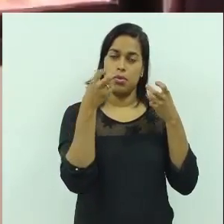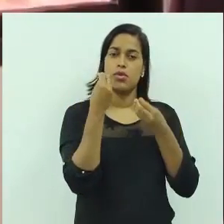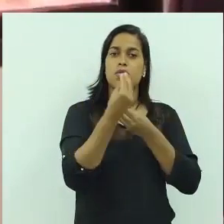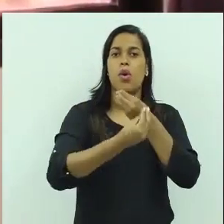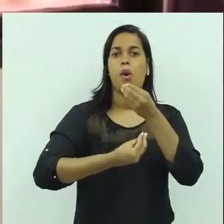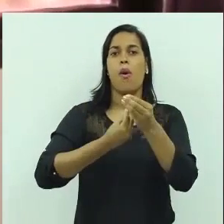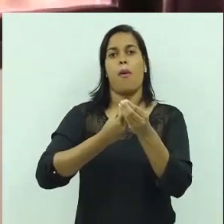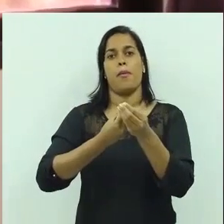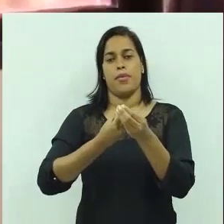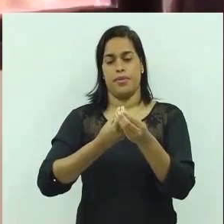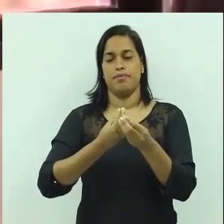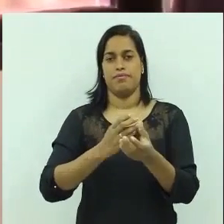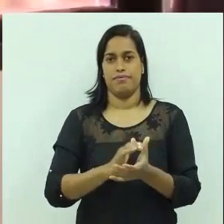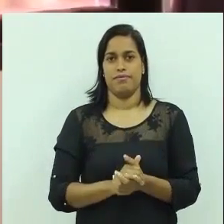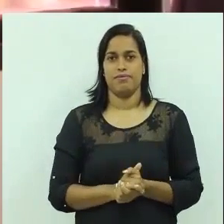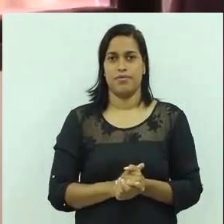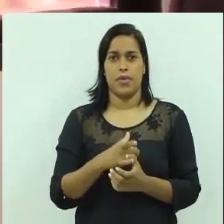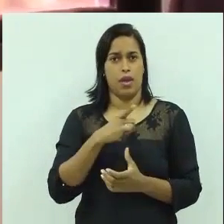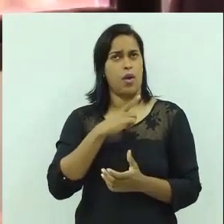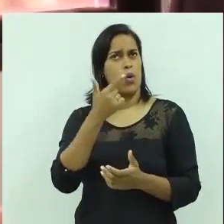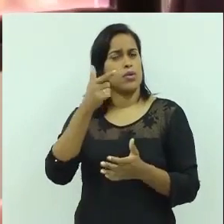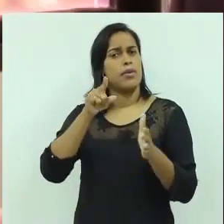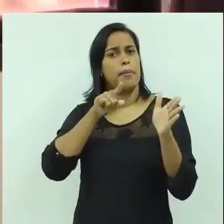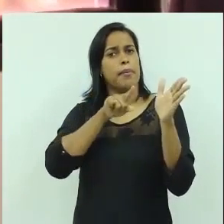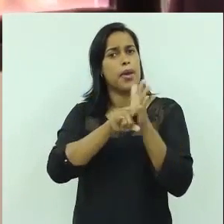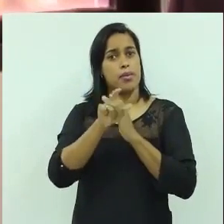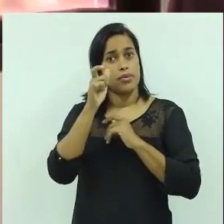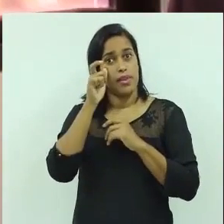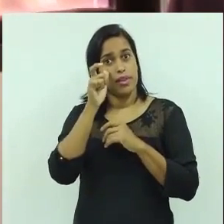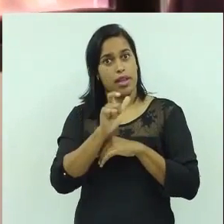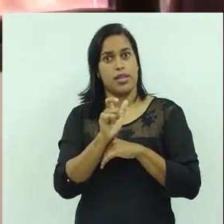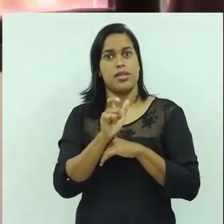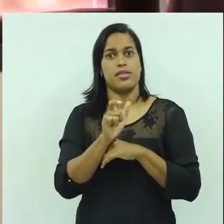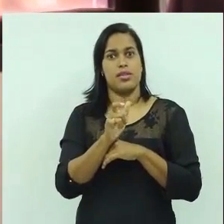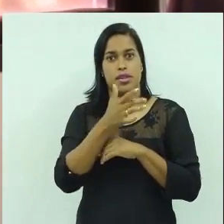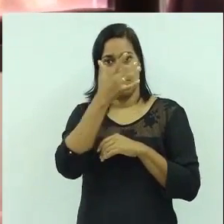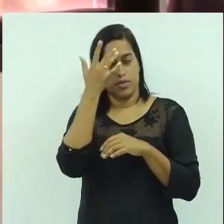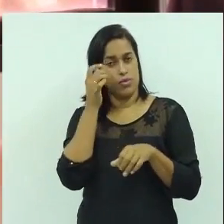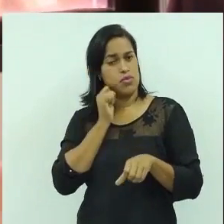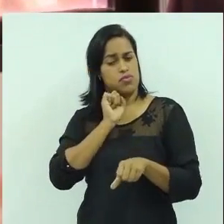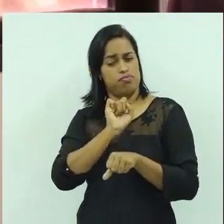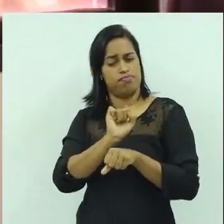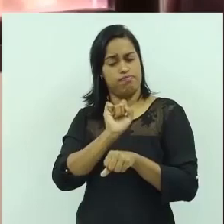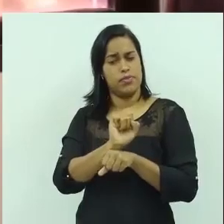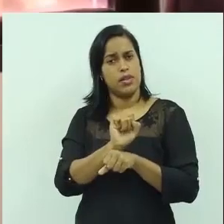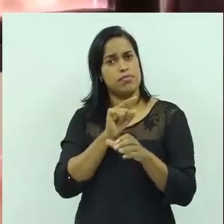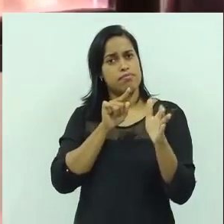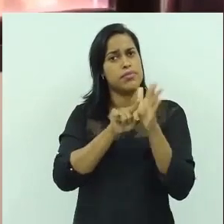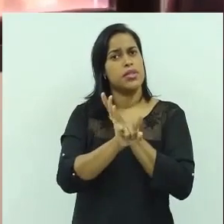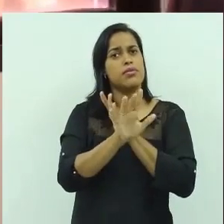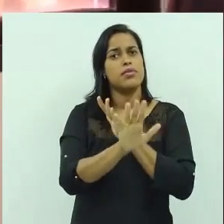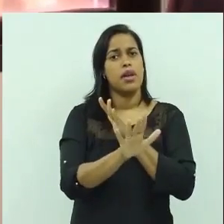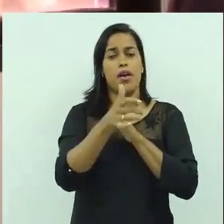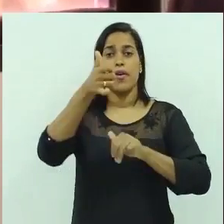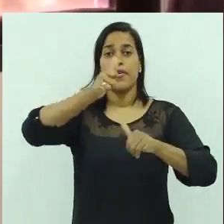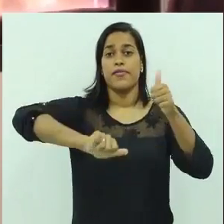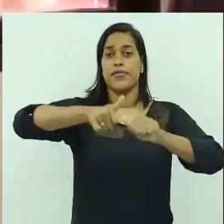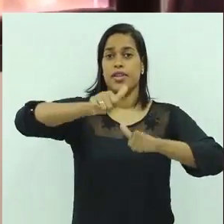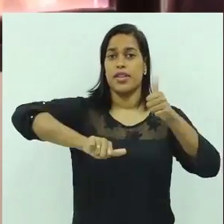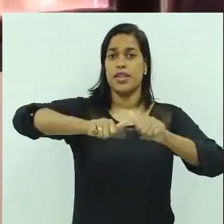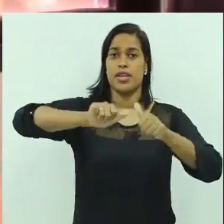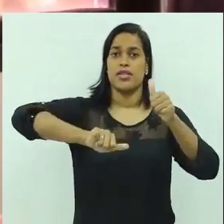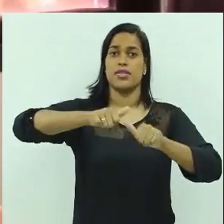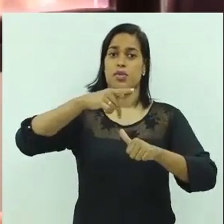me trabalhar? Exatamente. Tem uma outra pergunta que eu acho interessante que as pessoas param um pouquinho diante dela. Faça uma